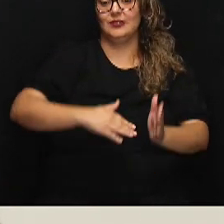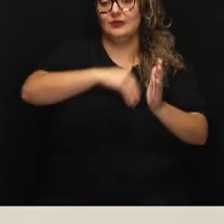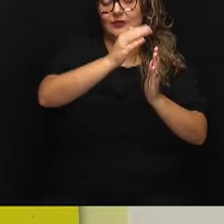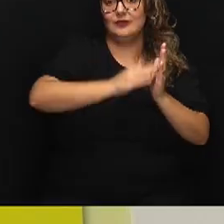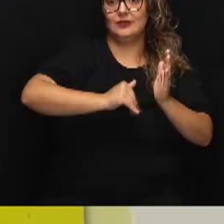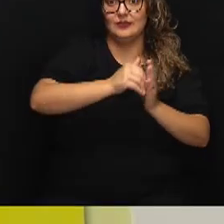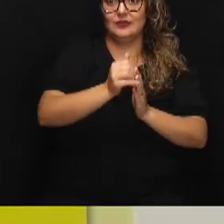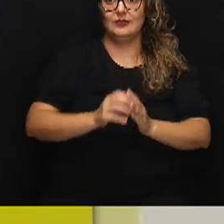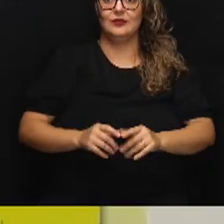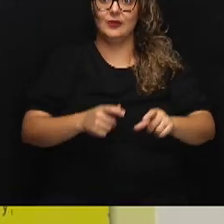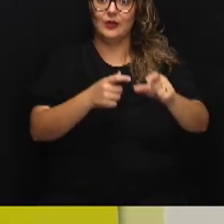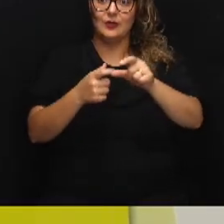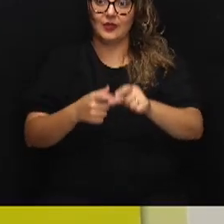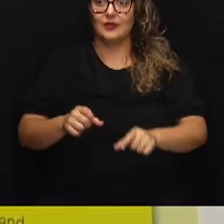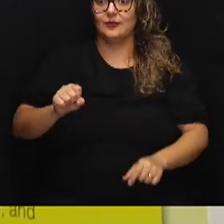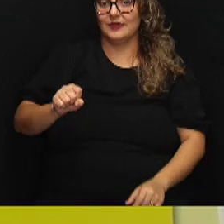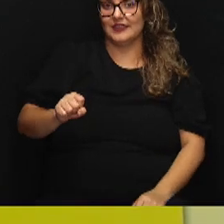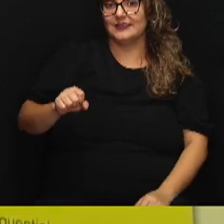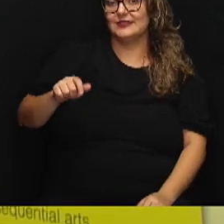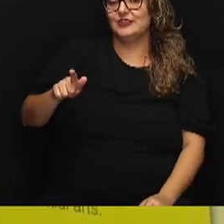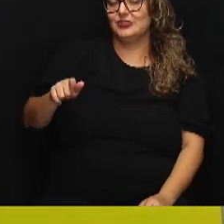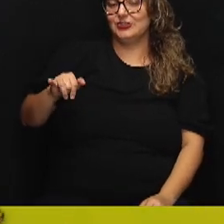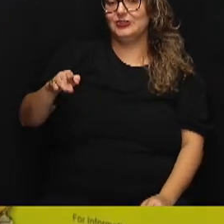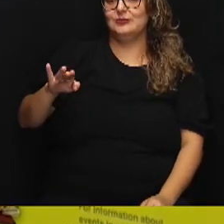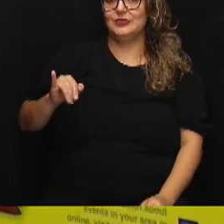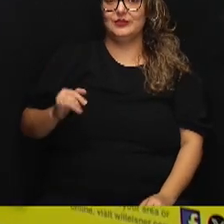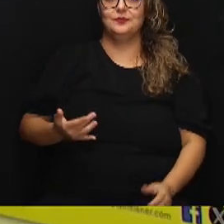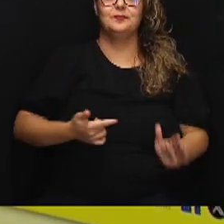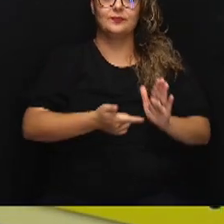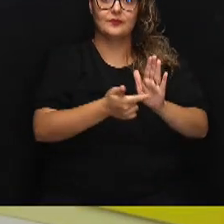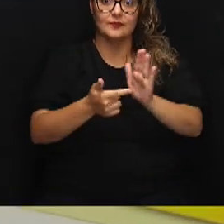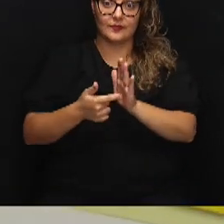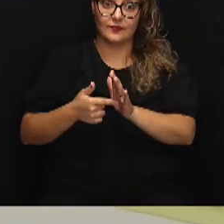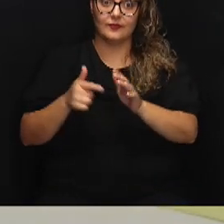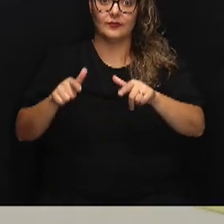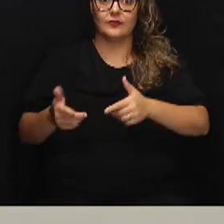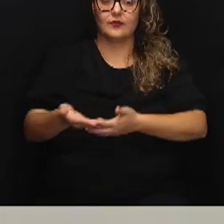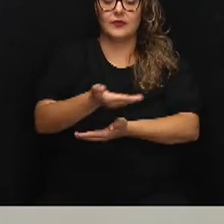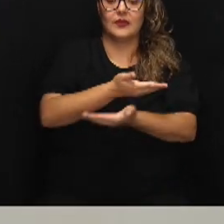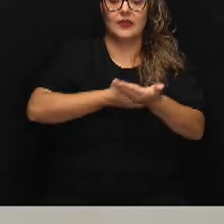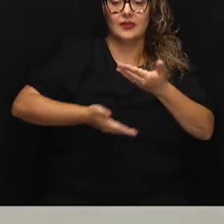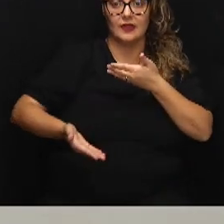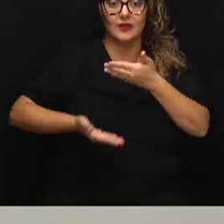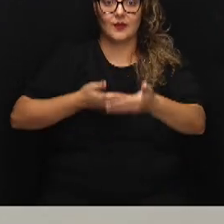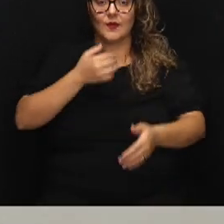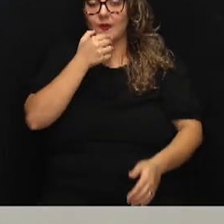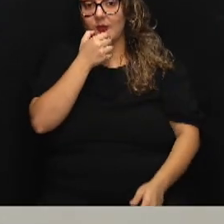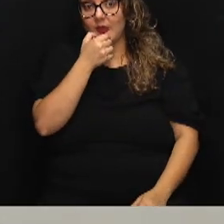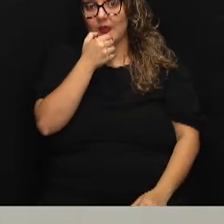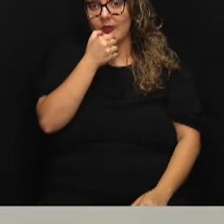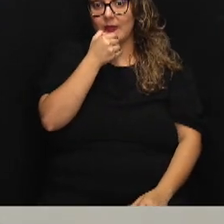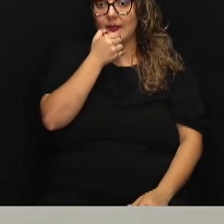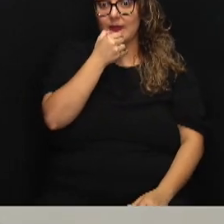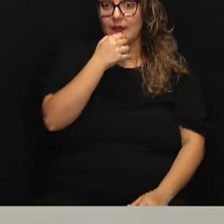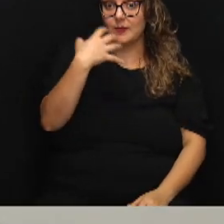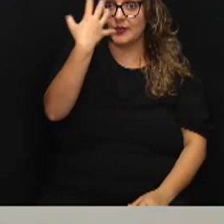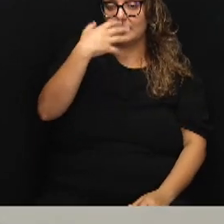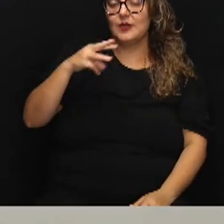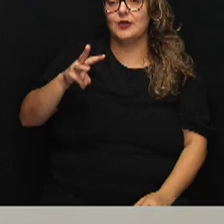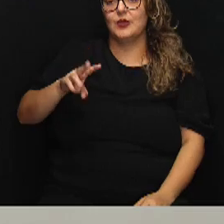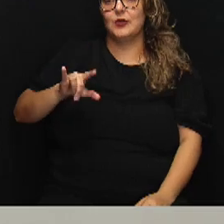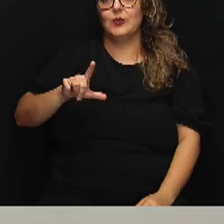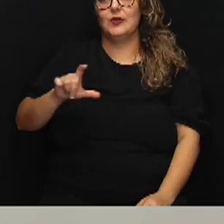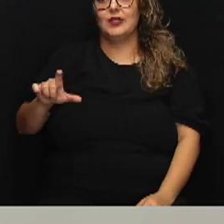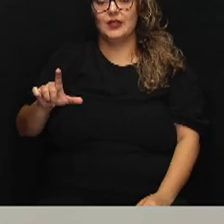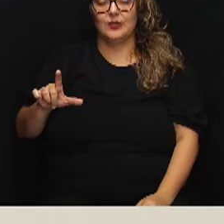e o S, o Gibi. A exposição vai promover ainda um espaço para trocas, para os apaixonados por Will, Spirit